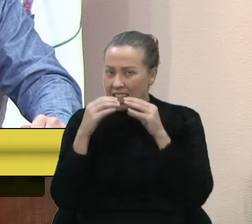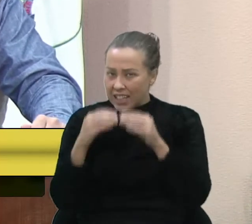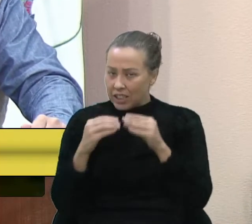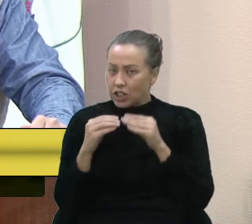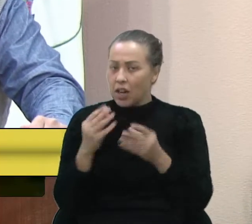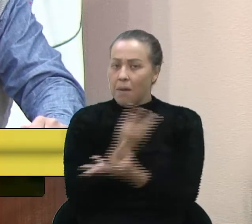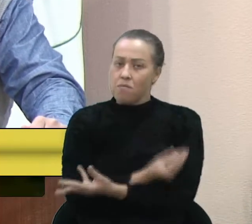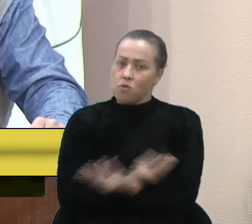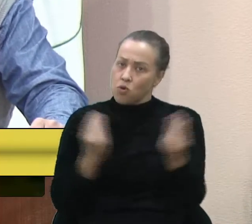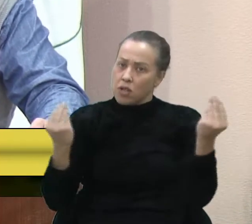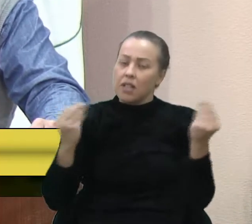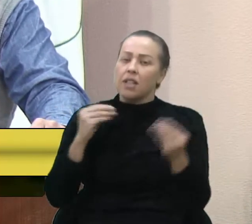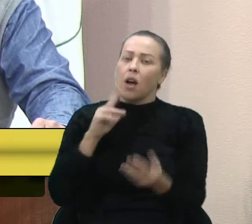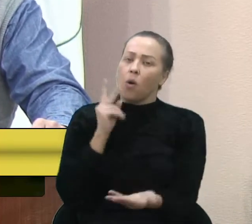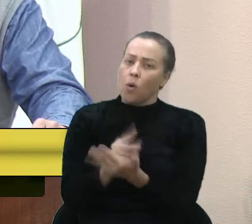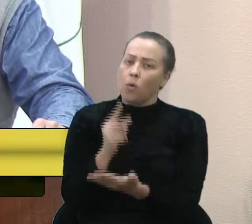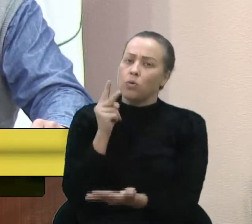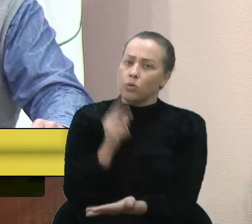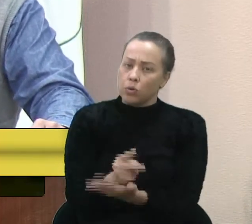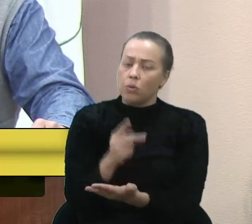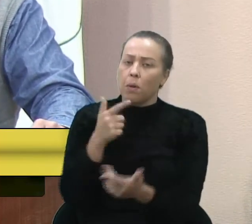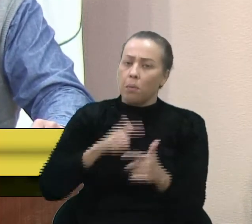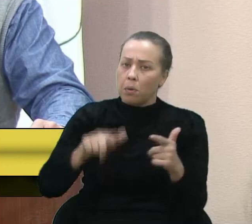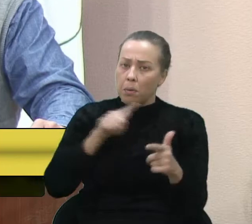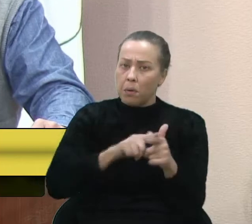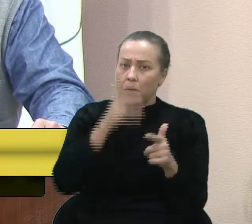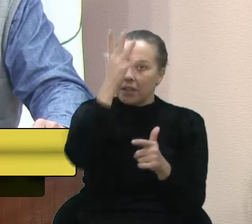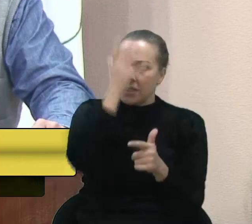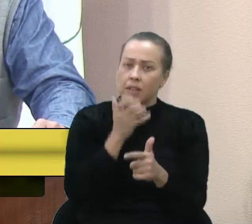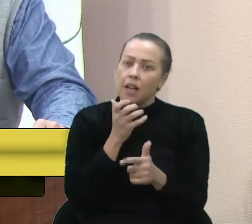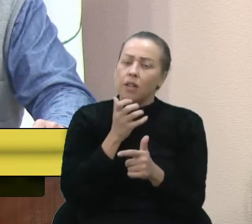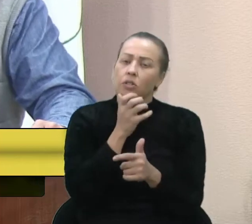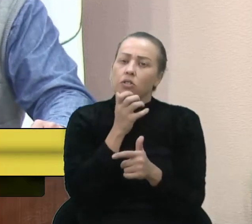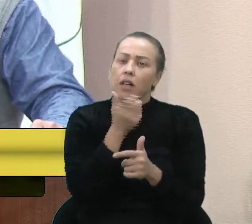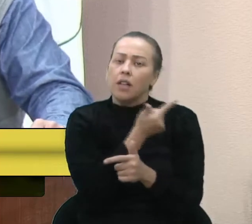Mas várias delas continuam com problemas para o recebimento